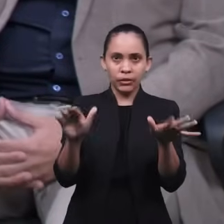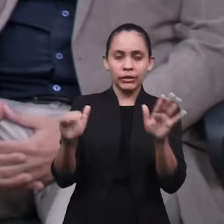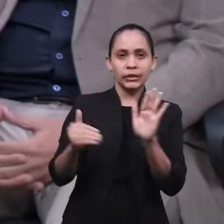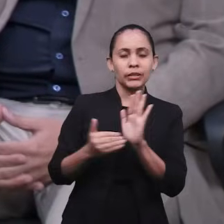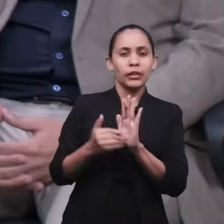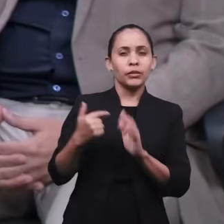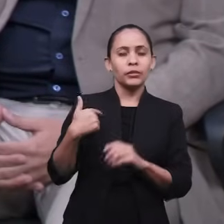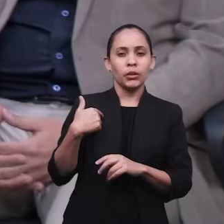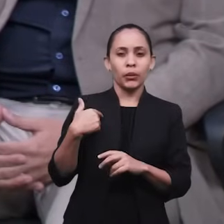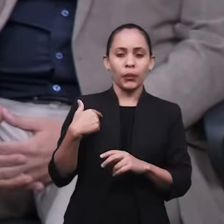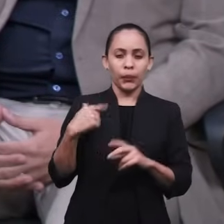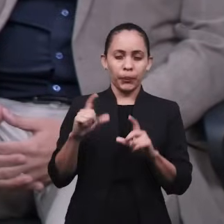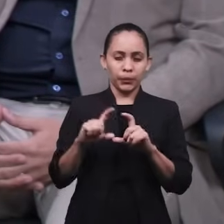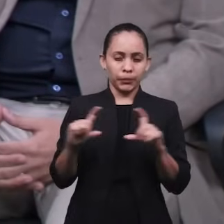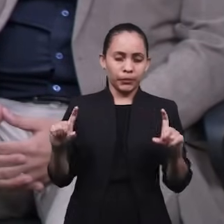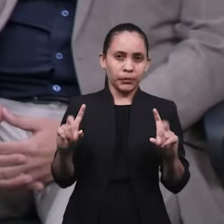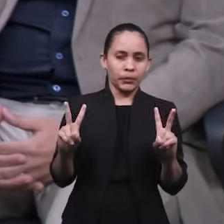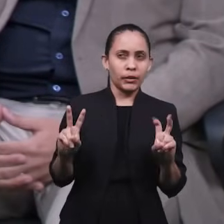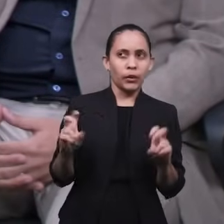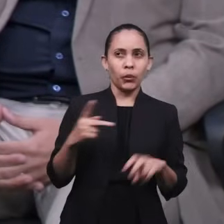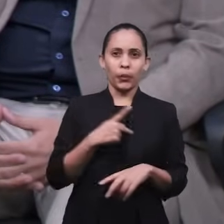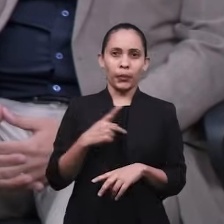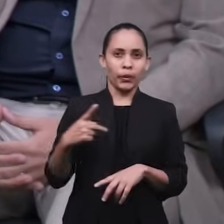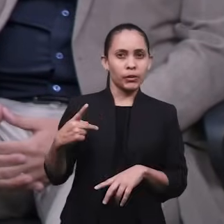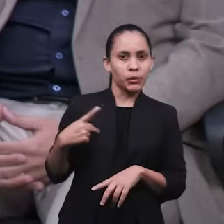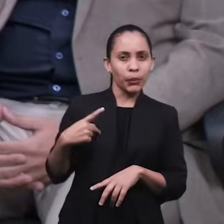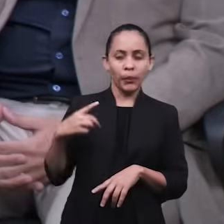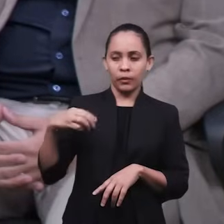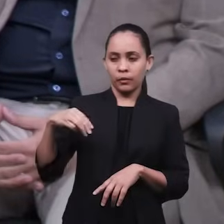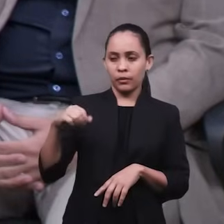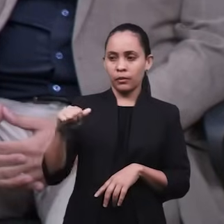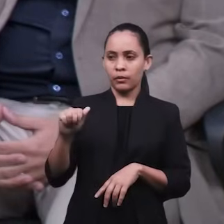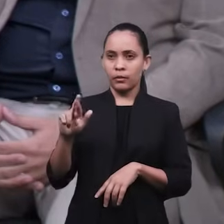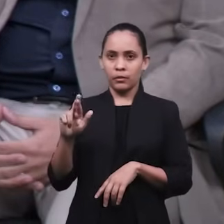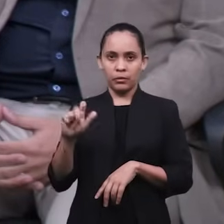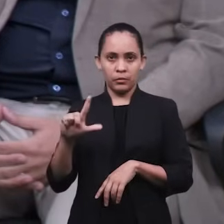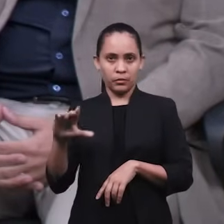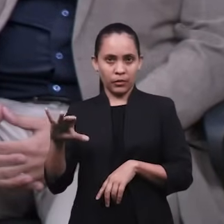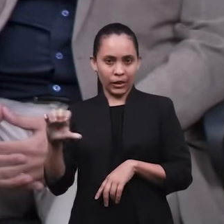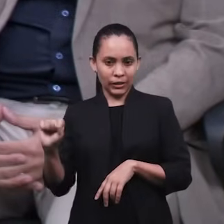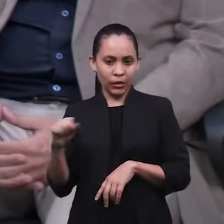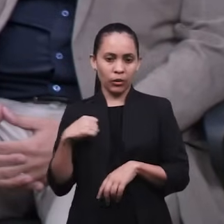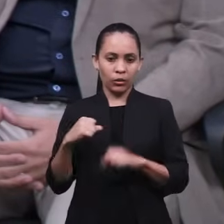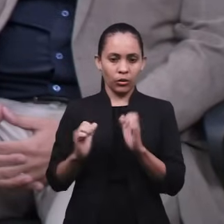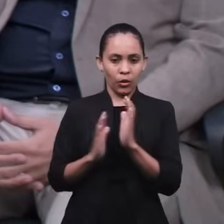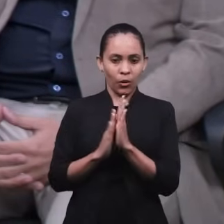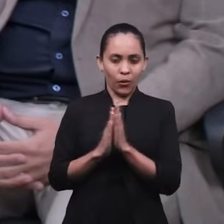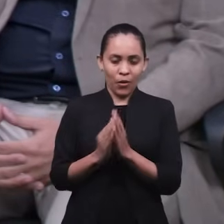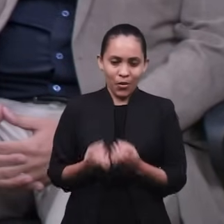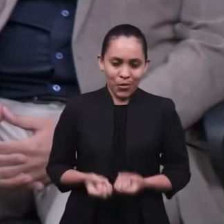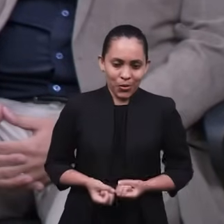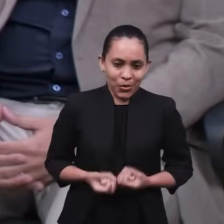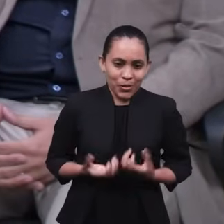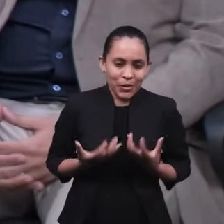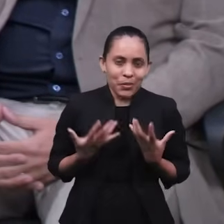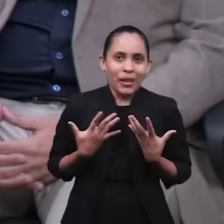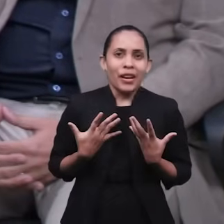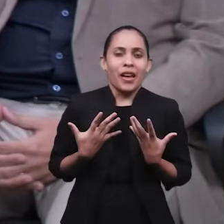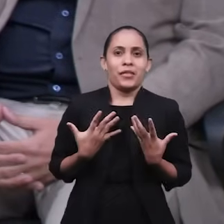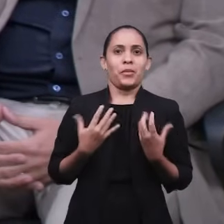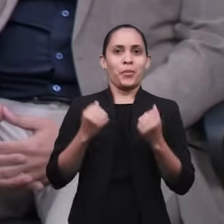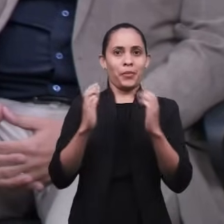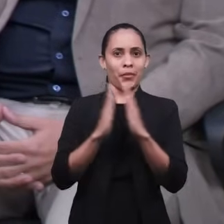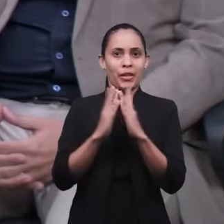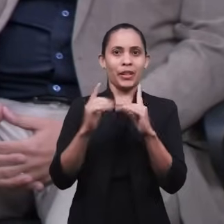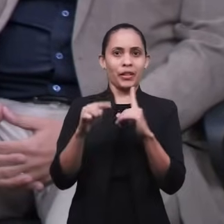até ouvi uma expressão do pastor Marcelo Ferreira um dia, ele falando que o louvor, quando é um louvor inspirado, é um louvor que é para edificar